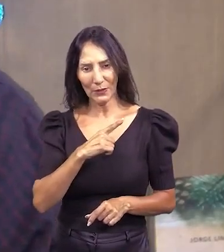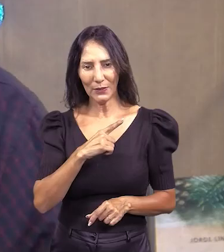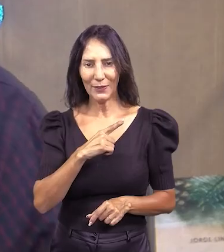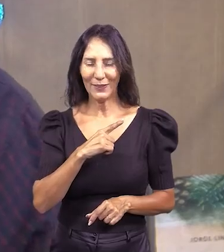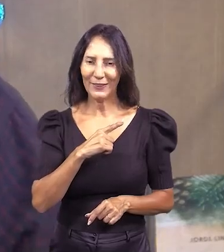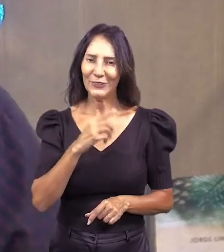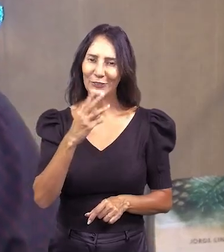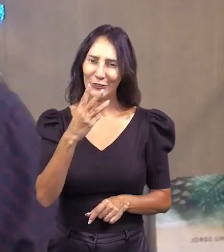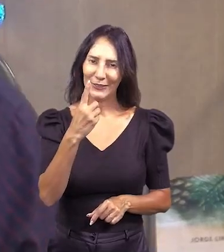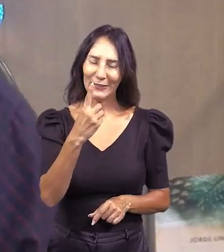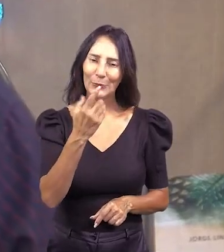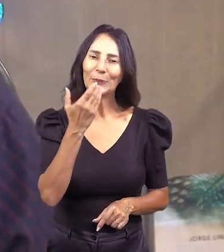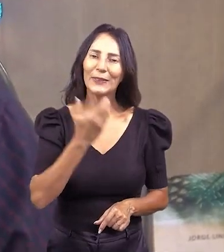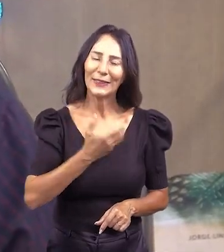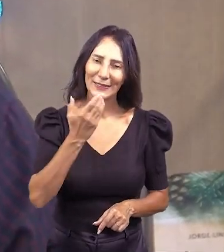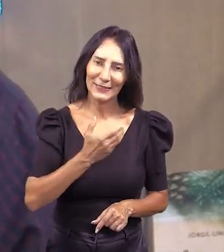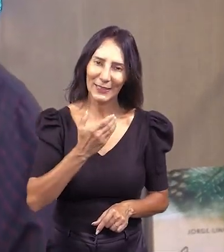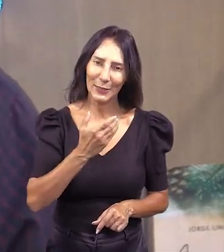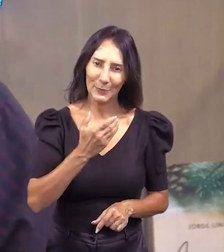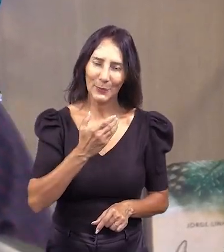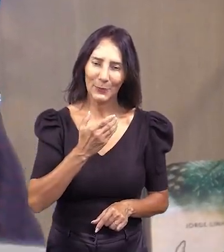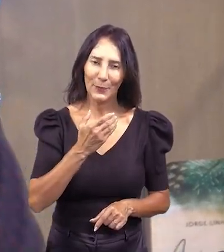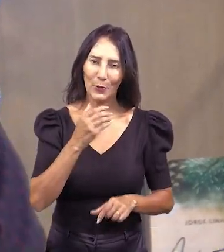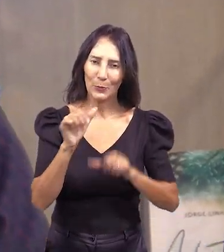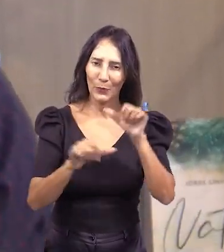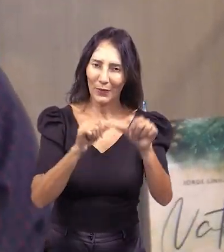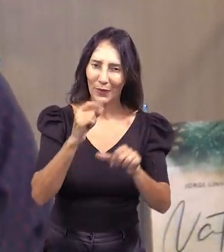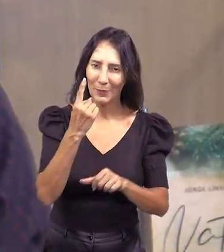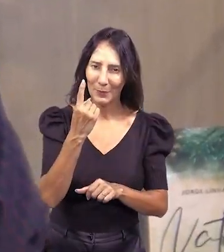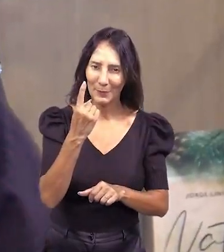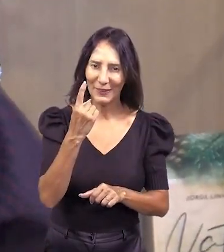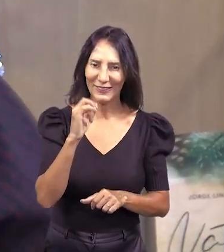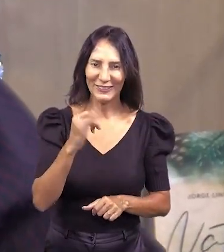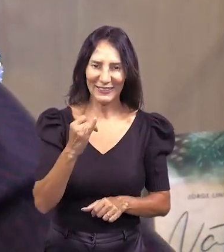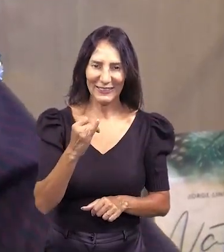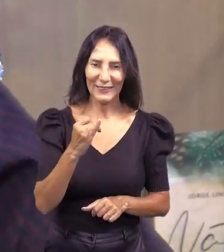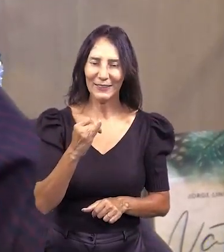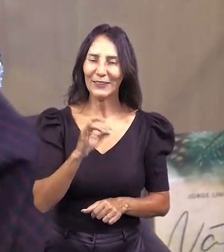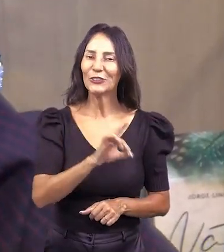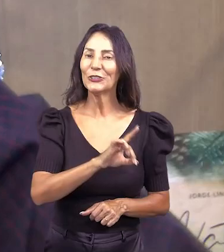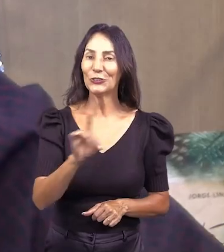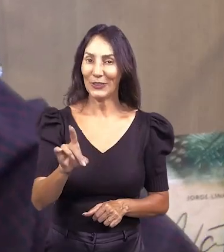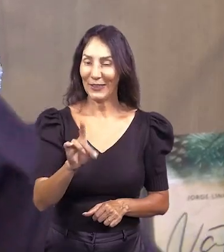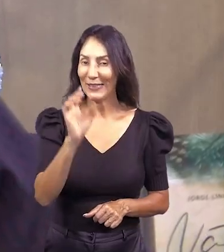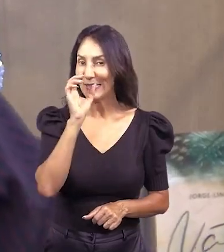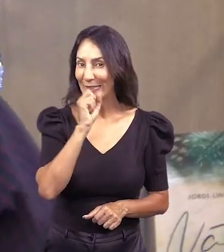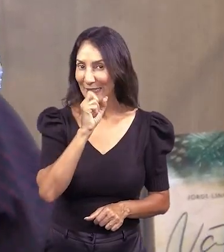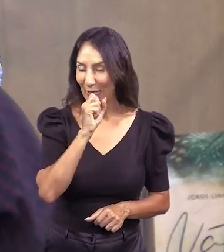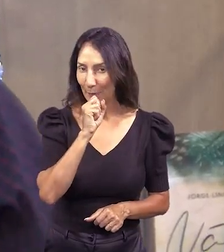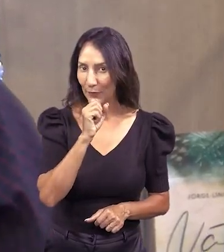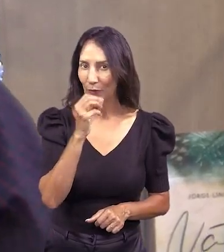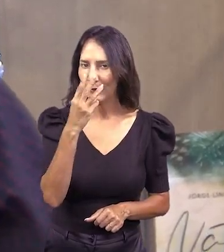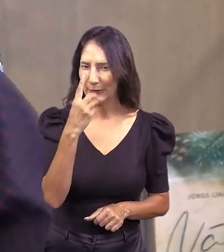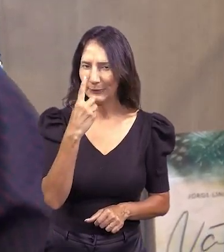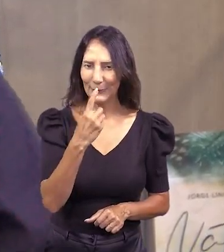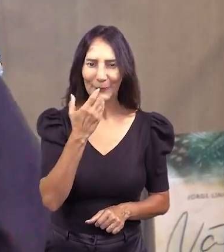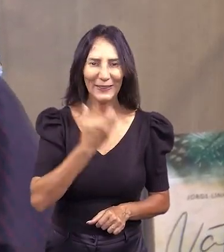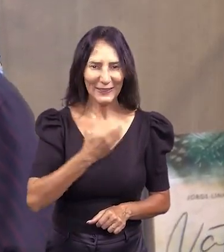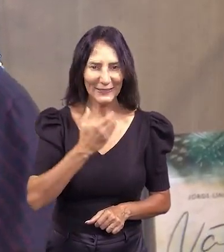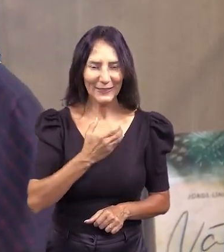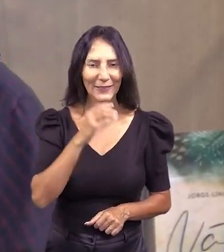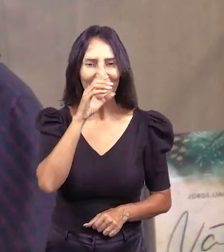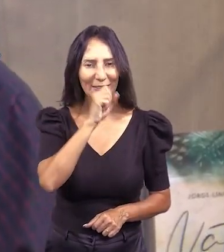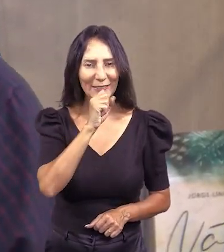ter na virada do ano, 31 para 1º, que vai ser num sábado, hein? Dia 31 vai ser